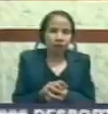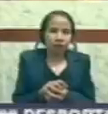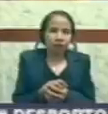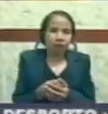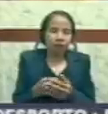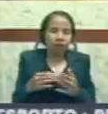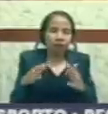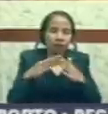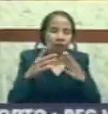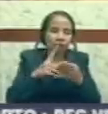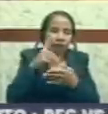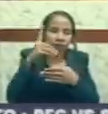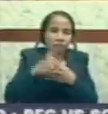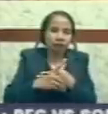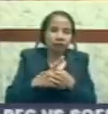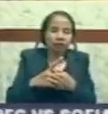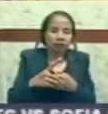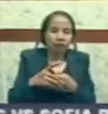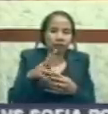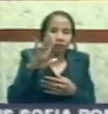Capital de desenvolvimento,